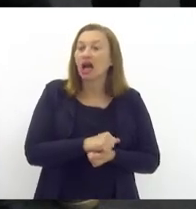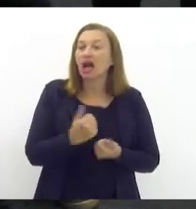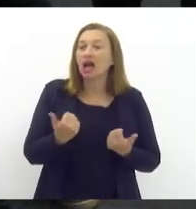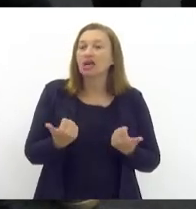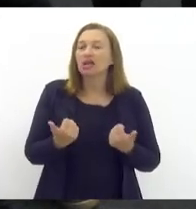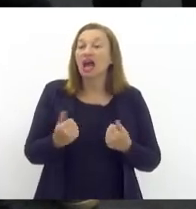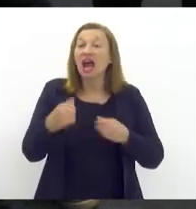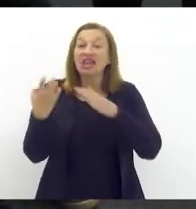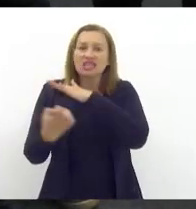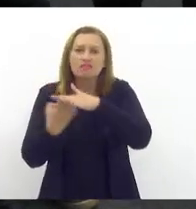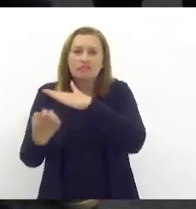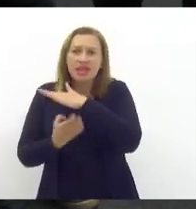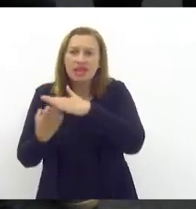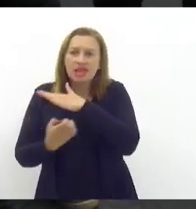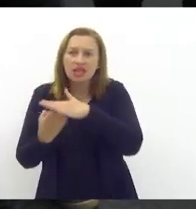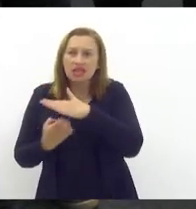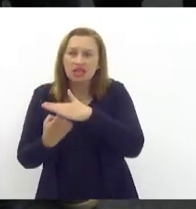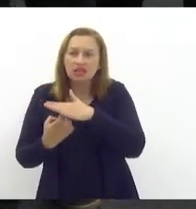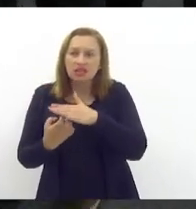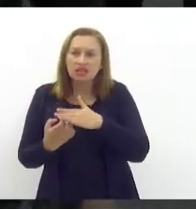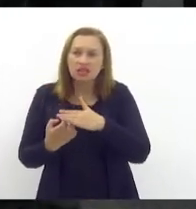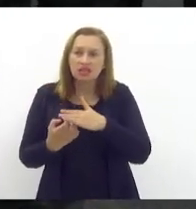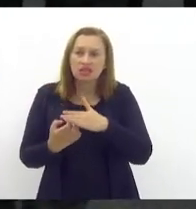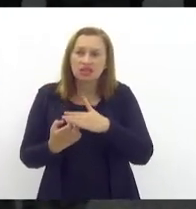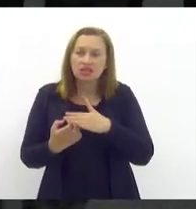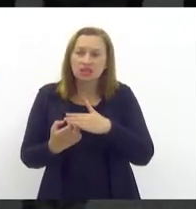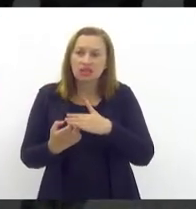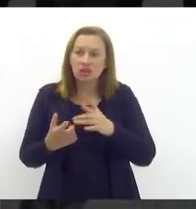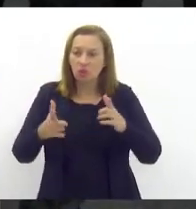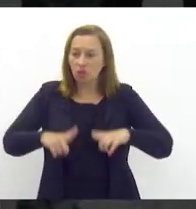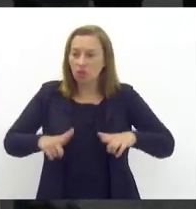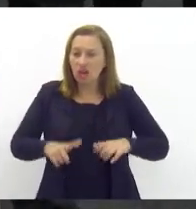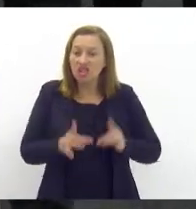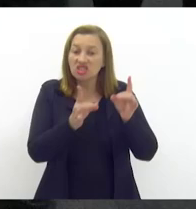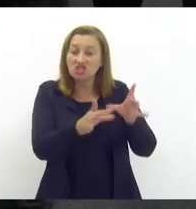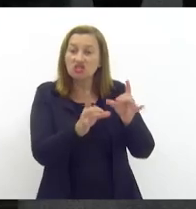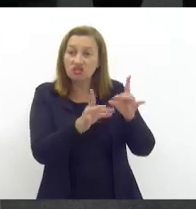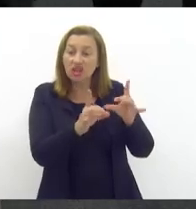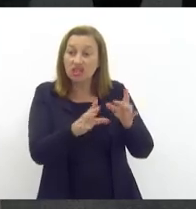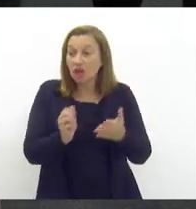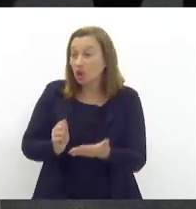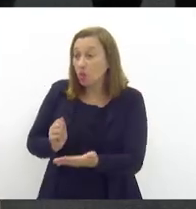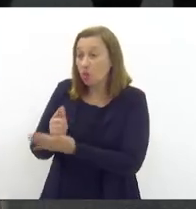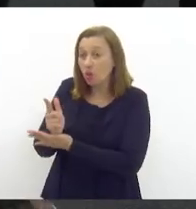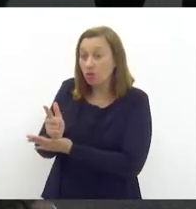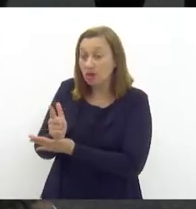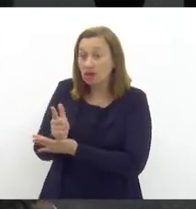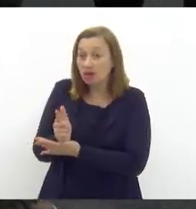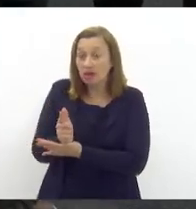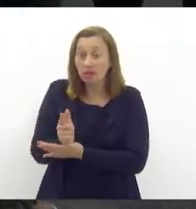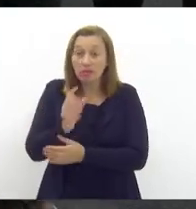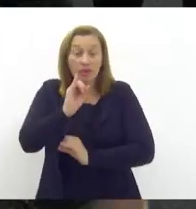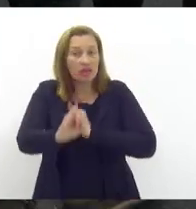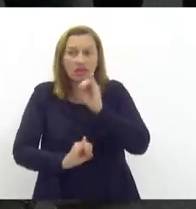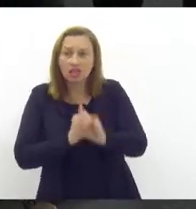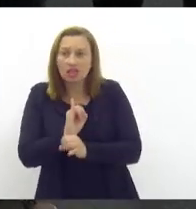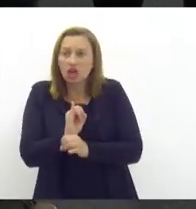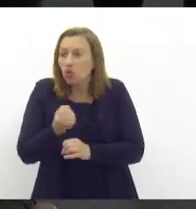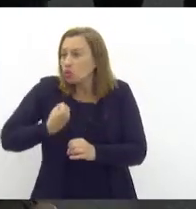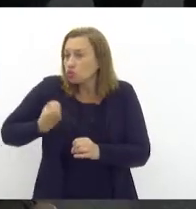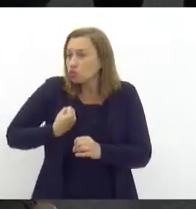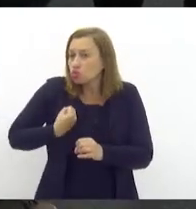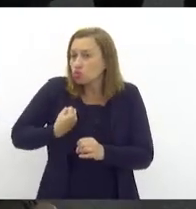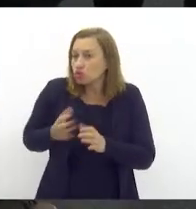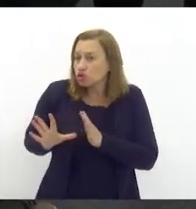as empresas darem lugar à compra e venda pela internet. O número de fraudes é muito maior do que